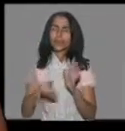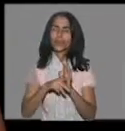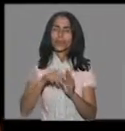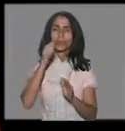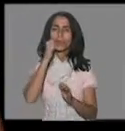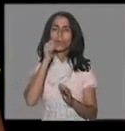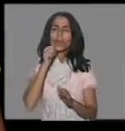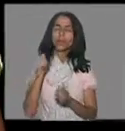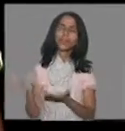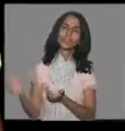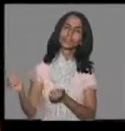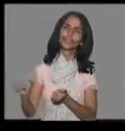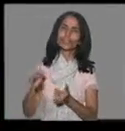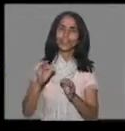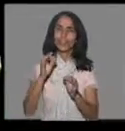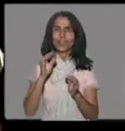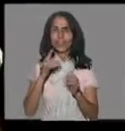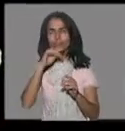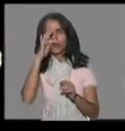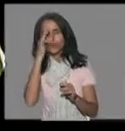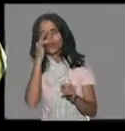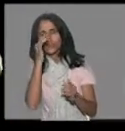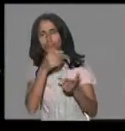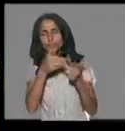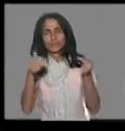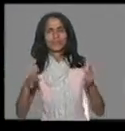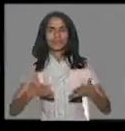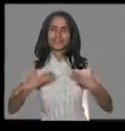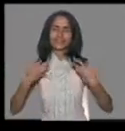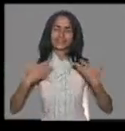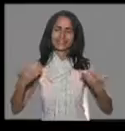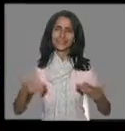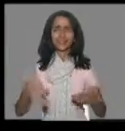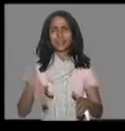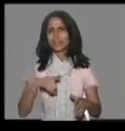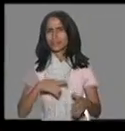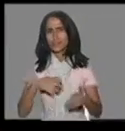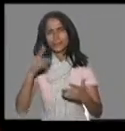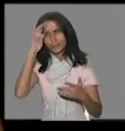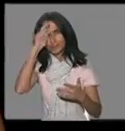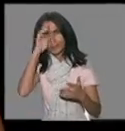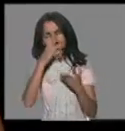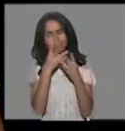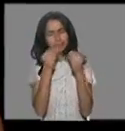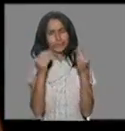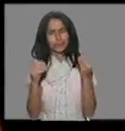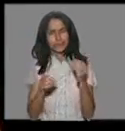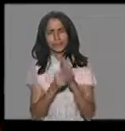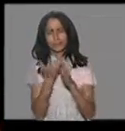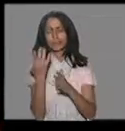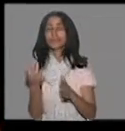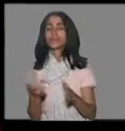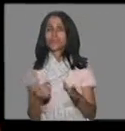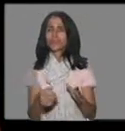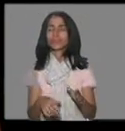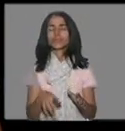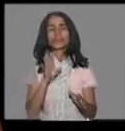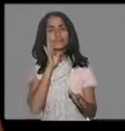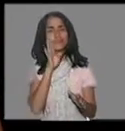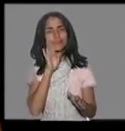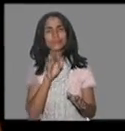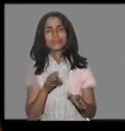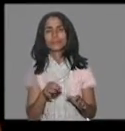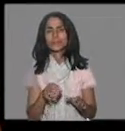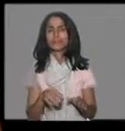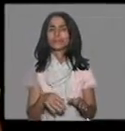mais alegre mesmo mas sim tem milhões de de histórias em torno do turbante então acho que é legal a gente investir